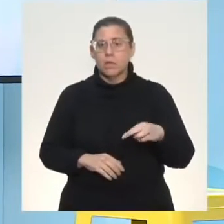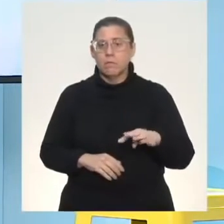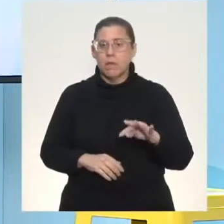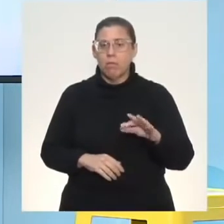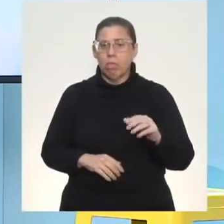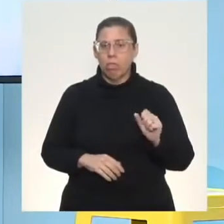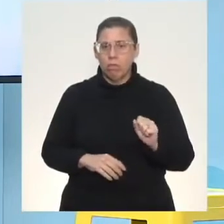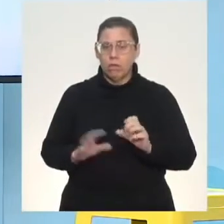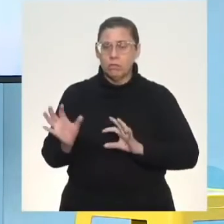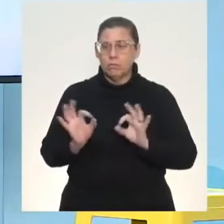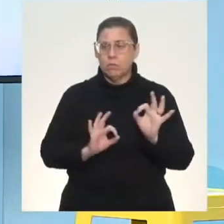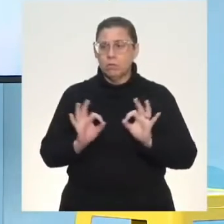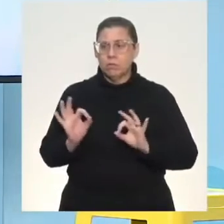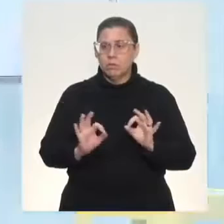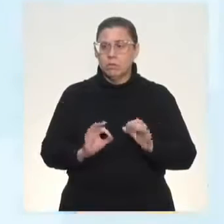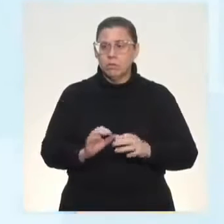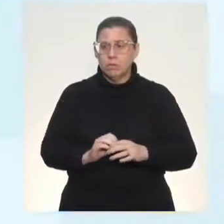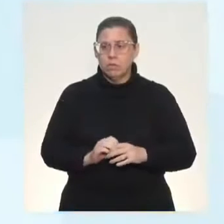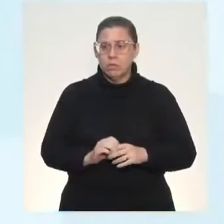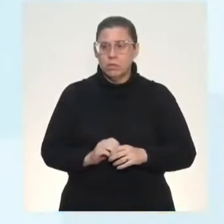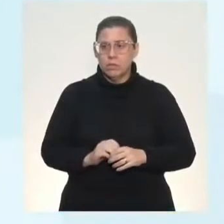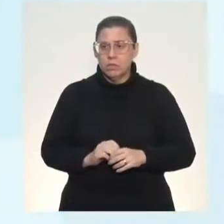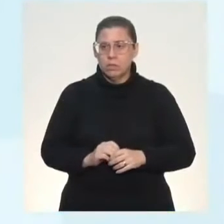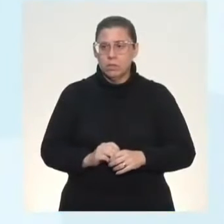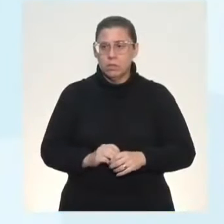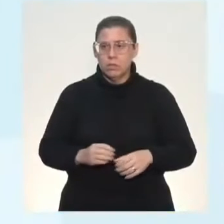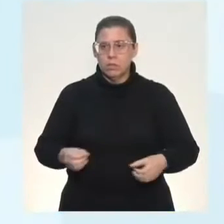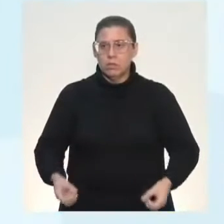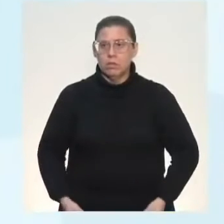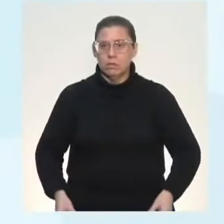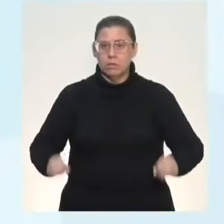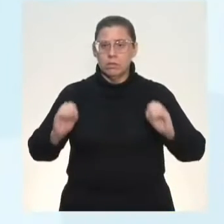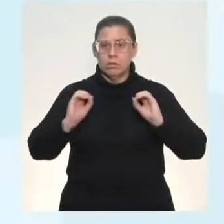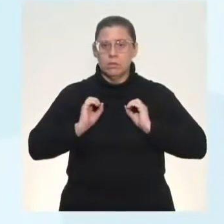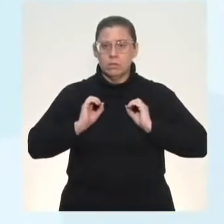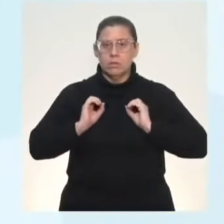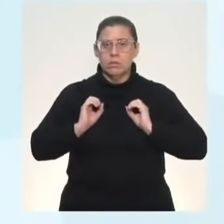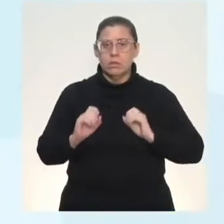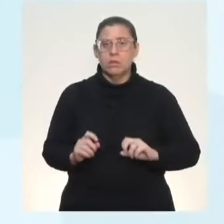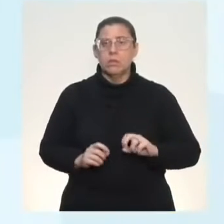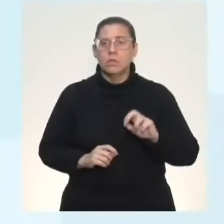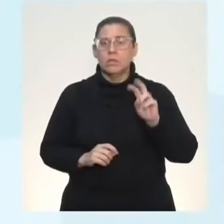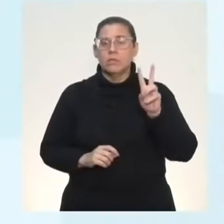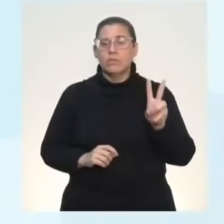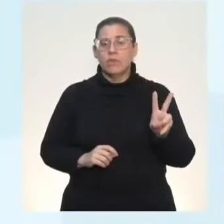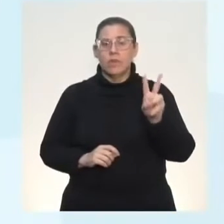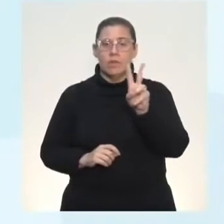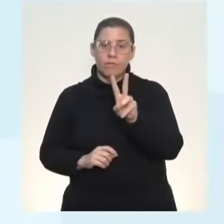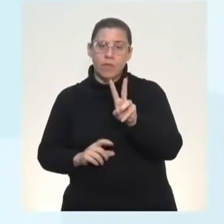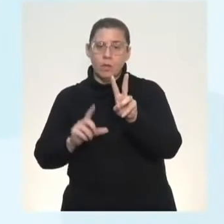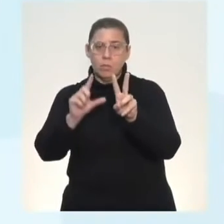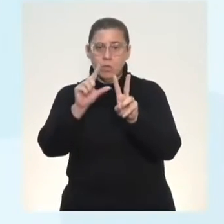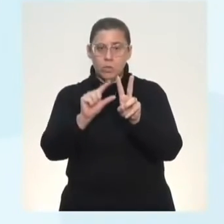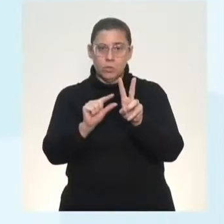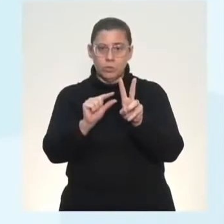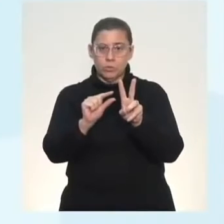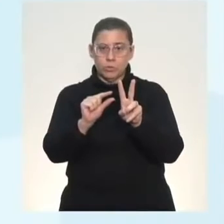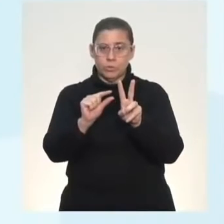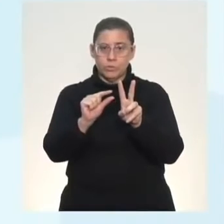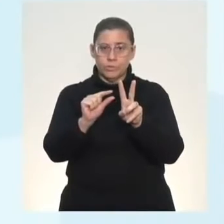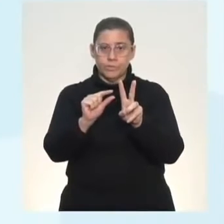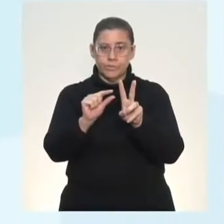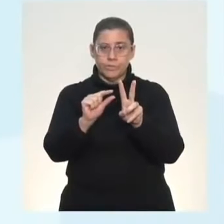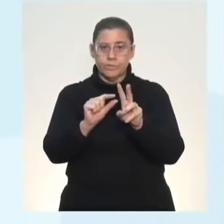Então, ó, o Vzinho é minúsculo, né? Aqui é verde, aqui ó, é